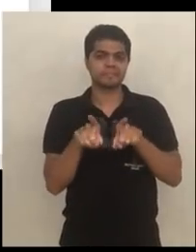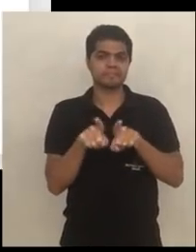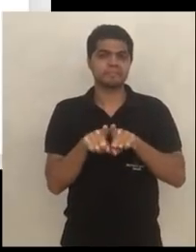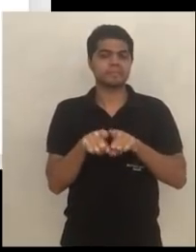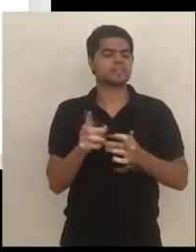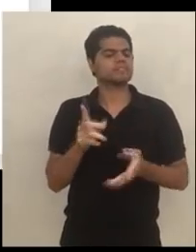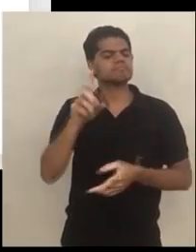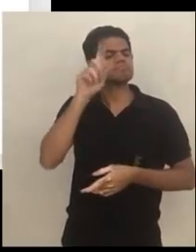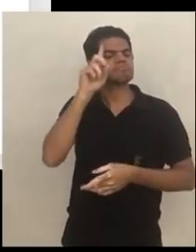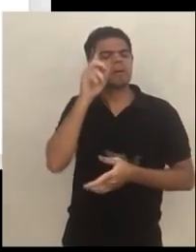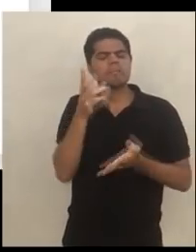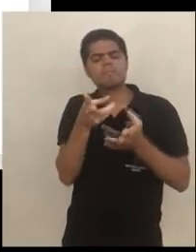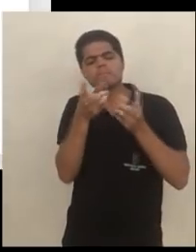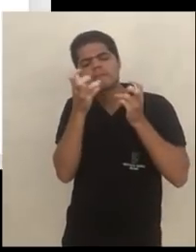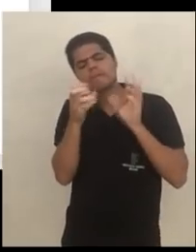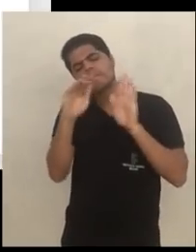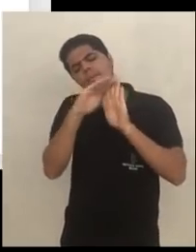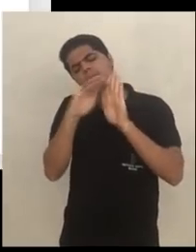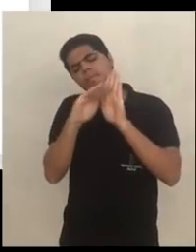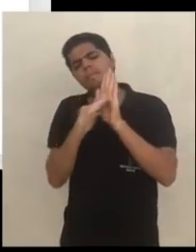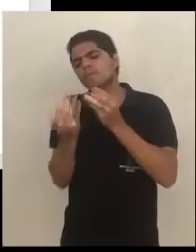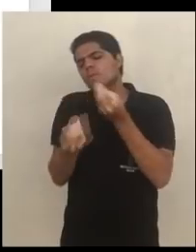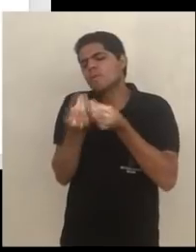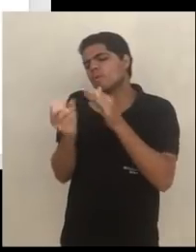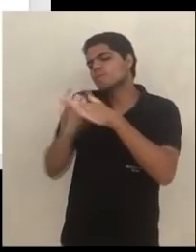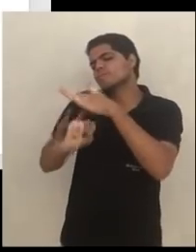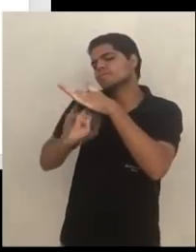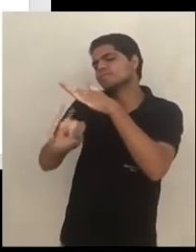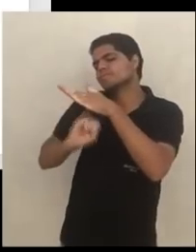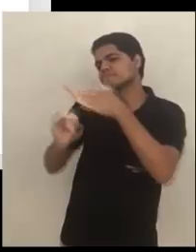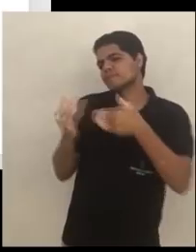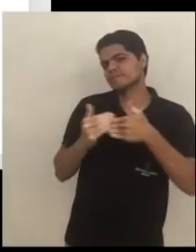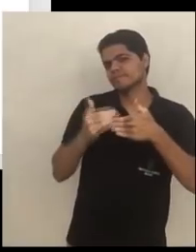o dia a dia do funcionamento da instituição.